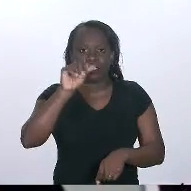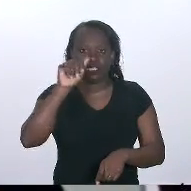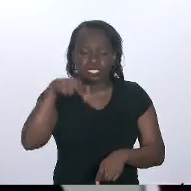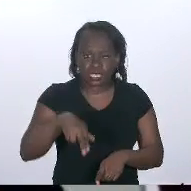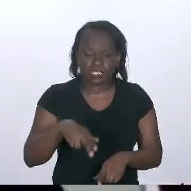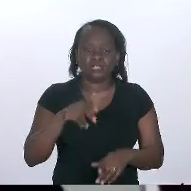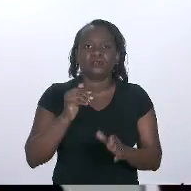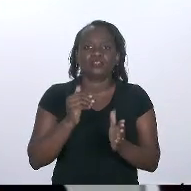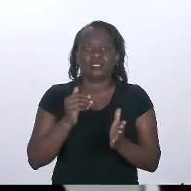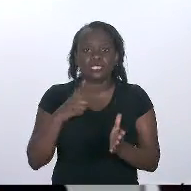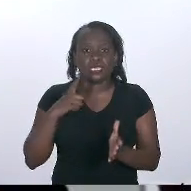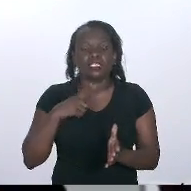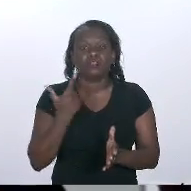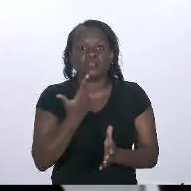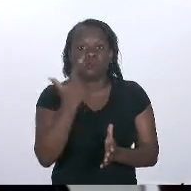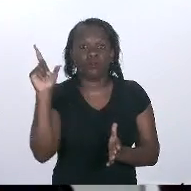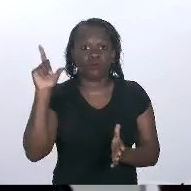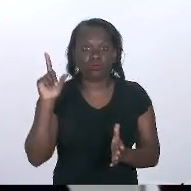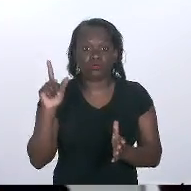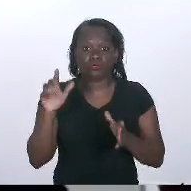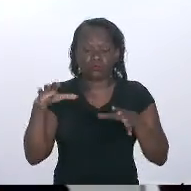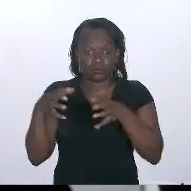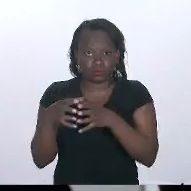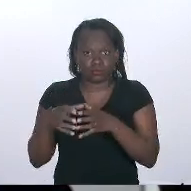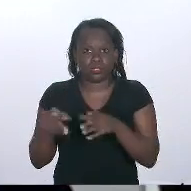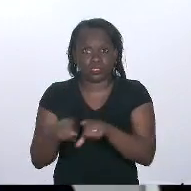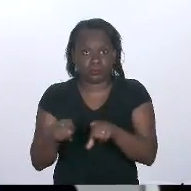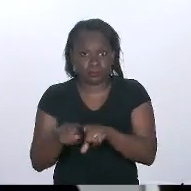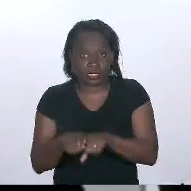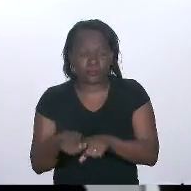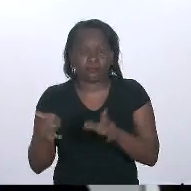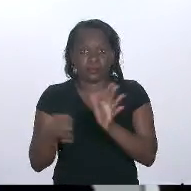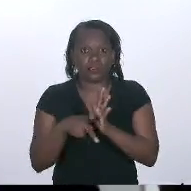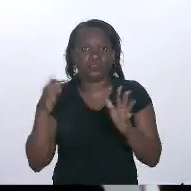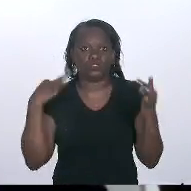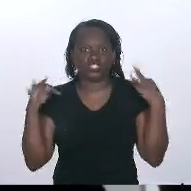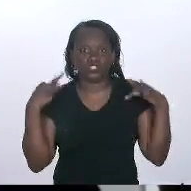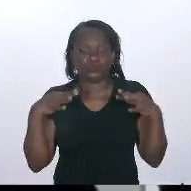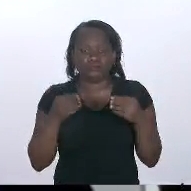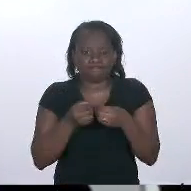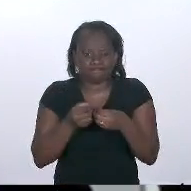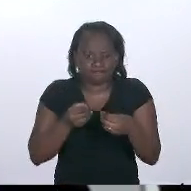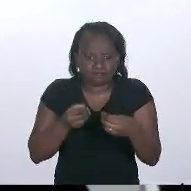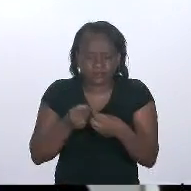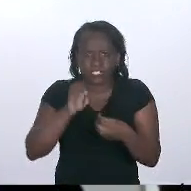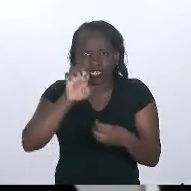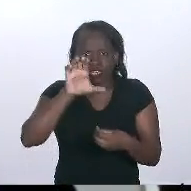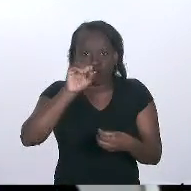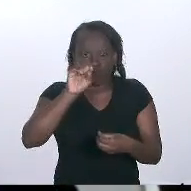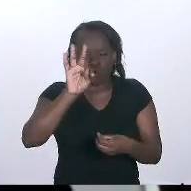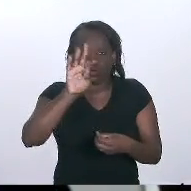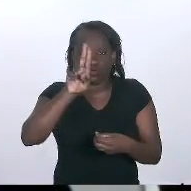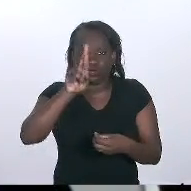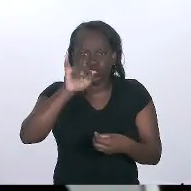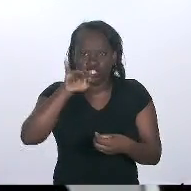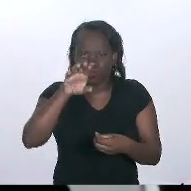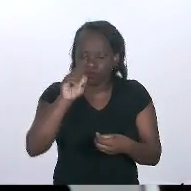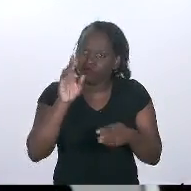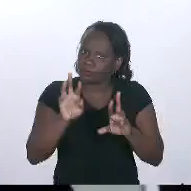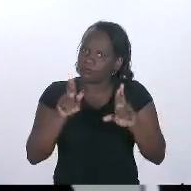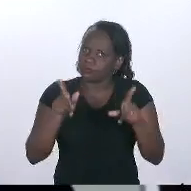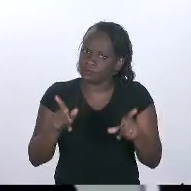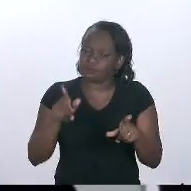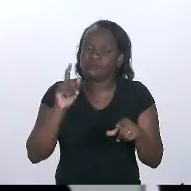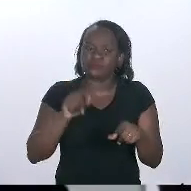insere não outro é ramo também digamos assim do Turismo está muito próximo do ecoturismo mas que não é a mesma coisa